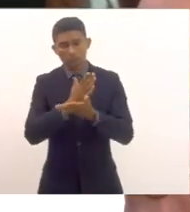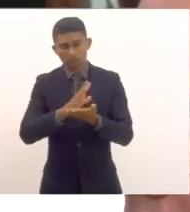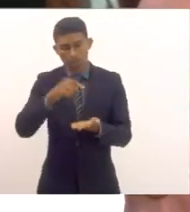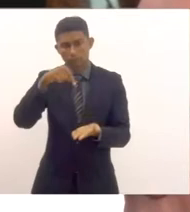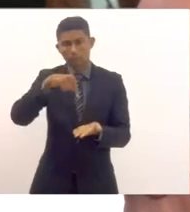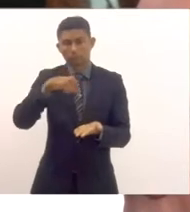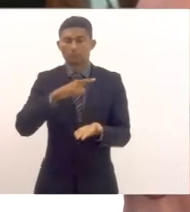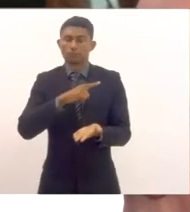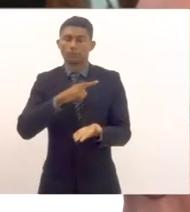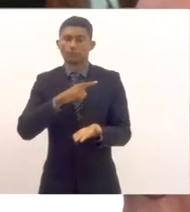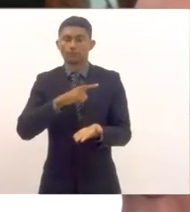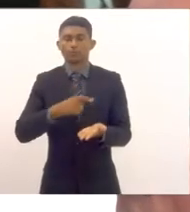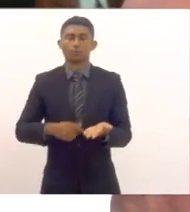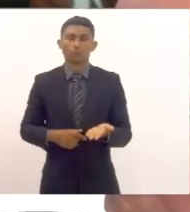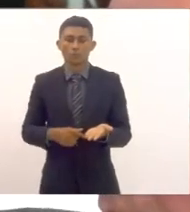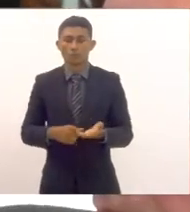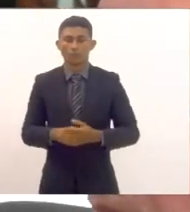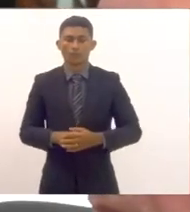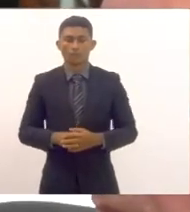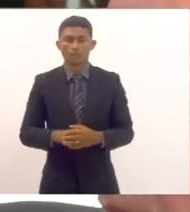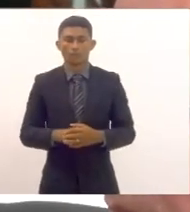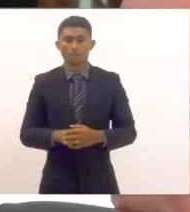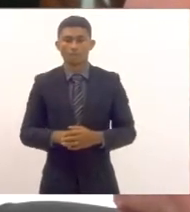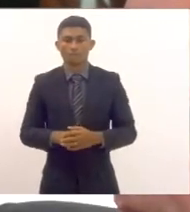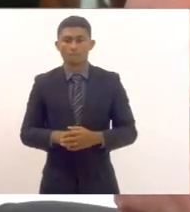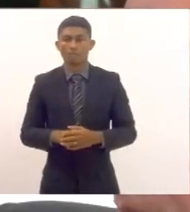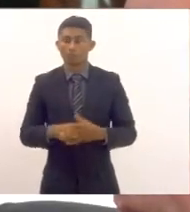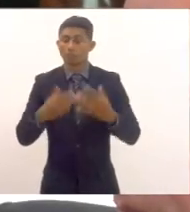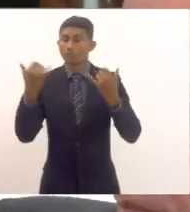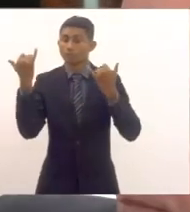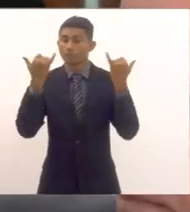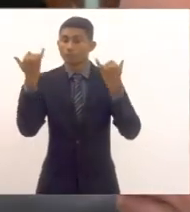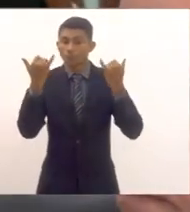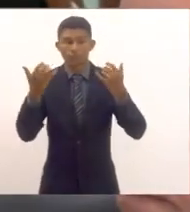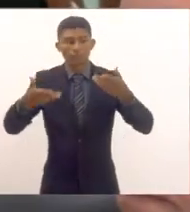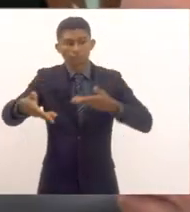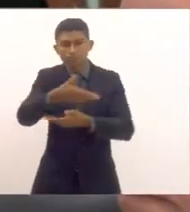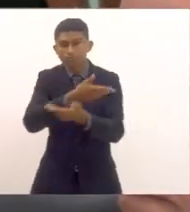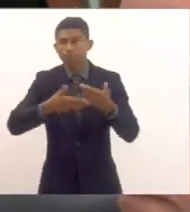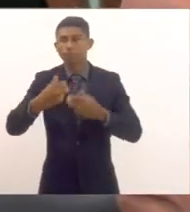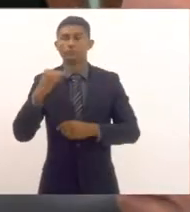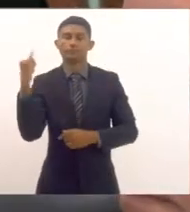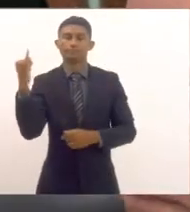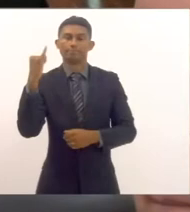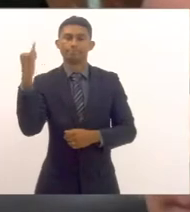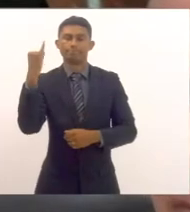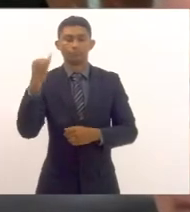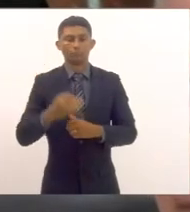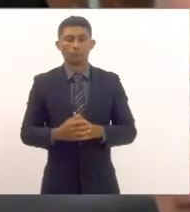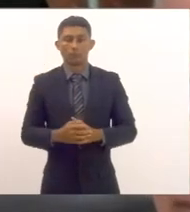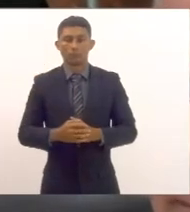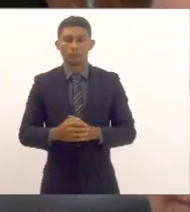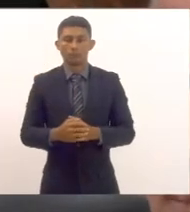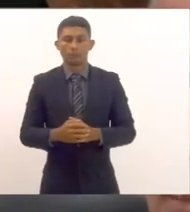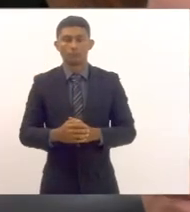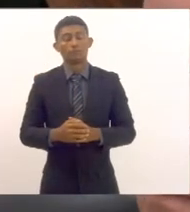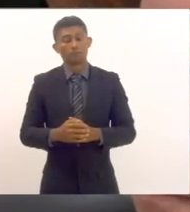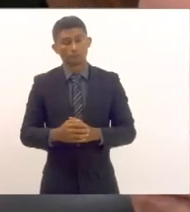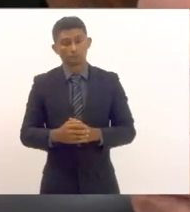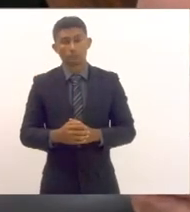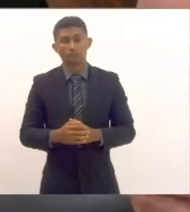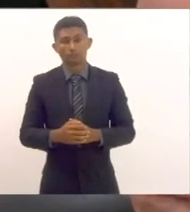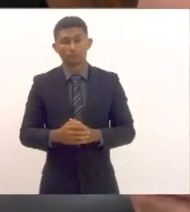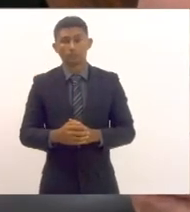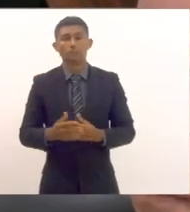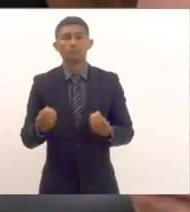fui consultar antes de vir hoje e o compartilhamento de informações são compartilhamentos importantes que ajudam Muitos são muito irritantes para